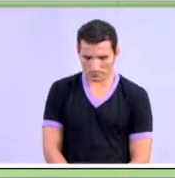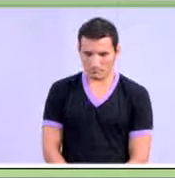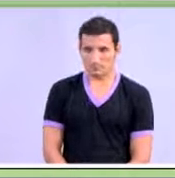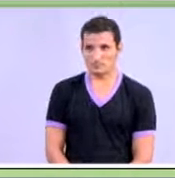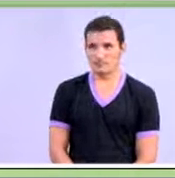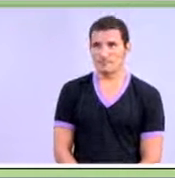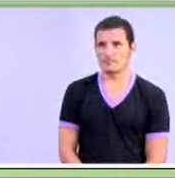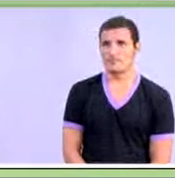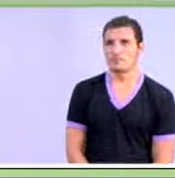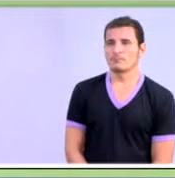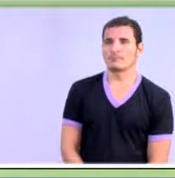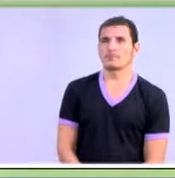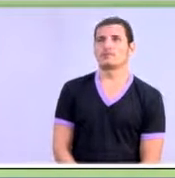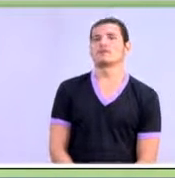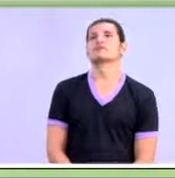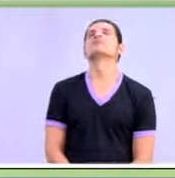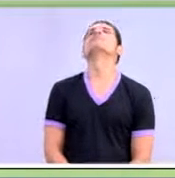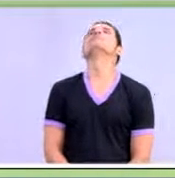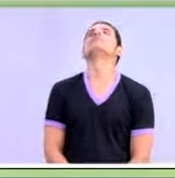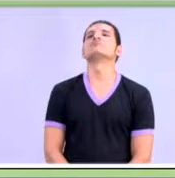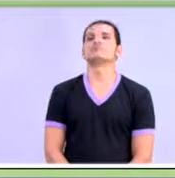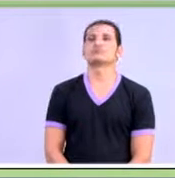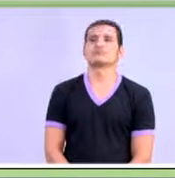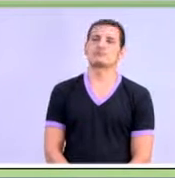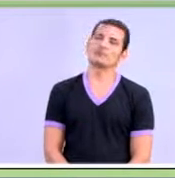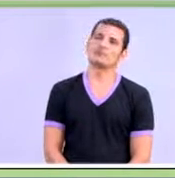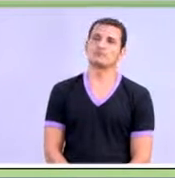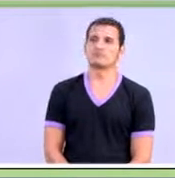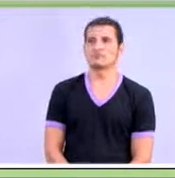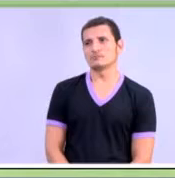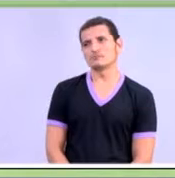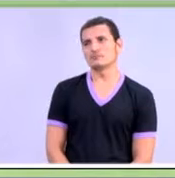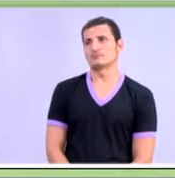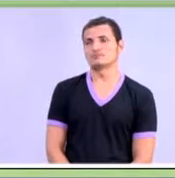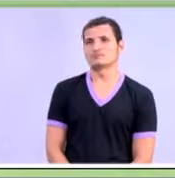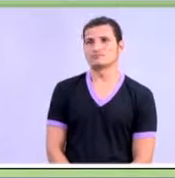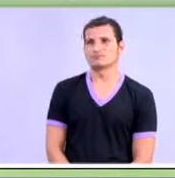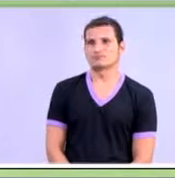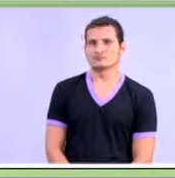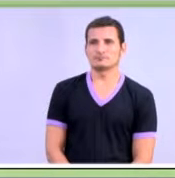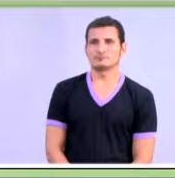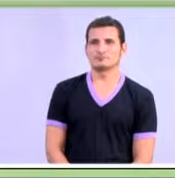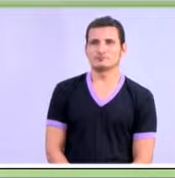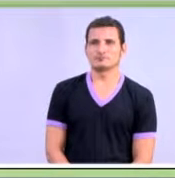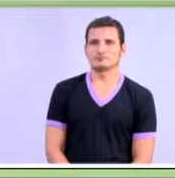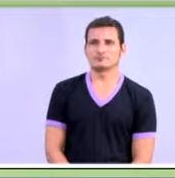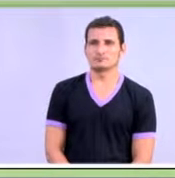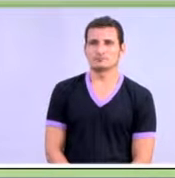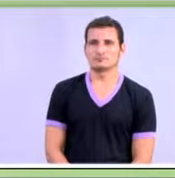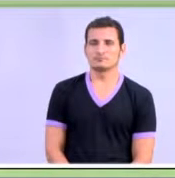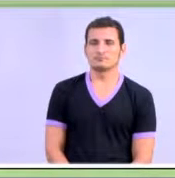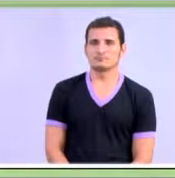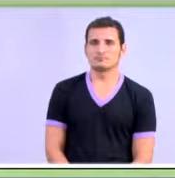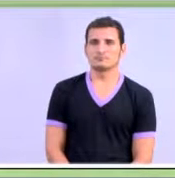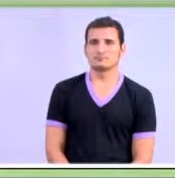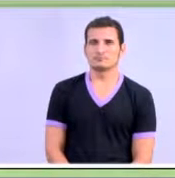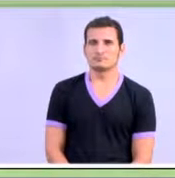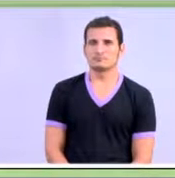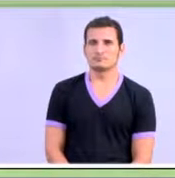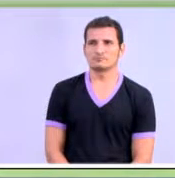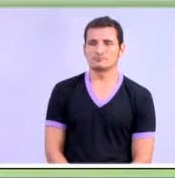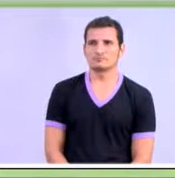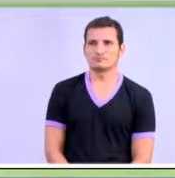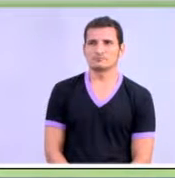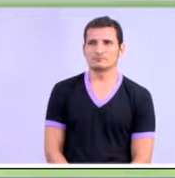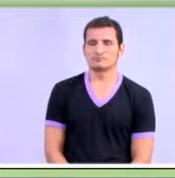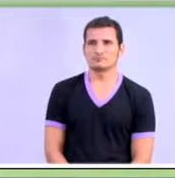sacar vai definir? Eu vou tentar sacar, ok. Eu vou, objeto, conta corrente, saque R$100.